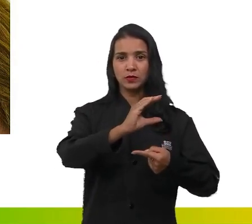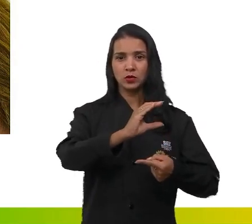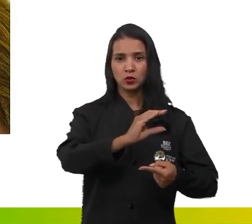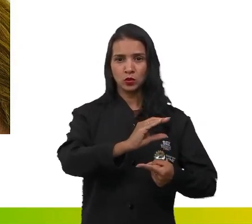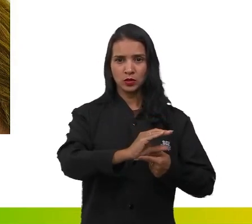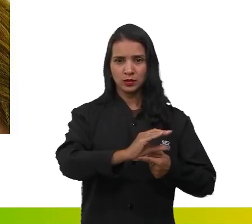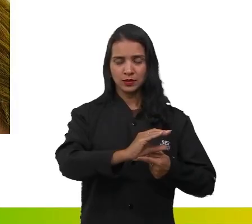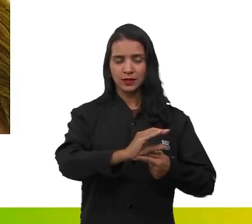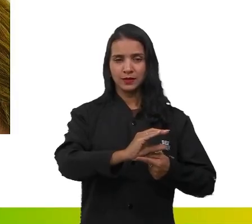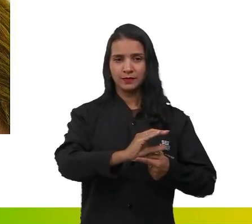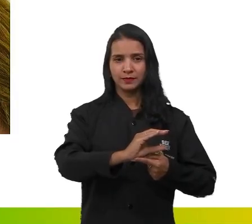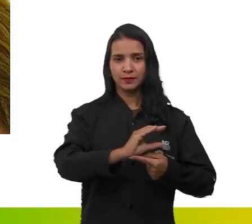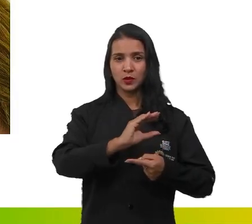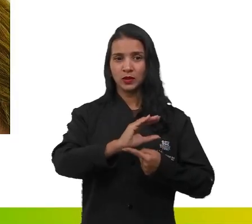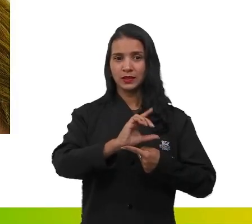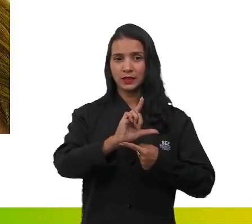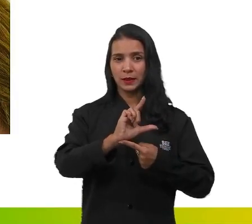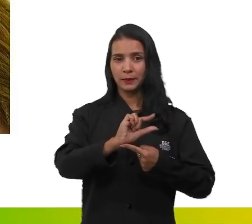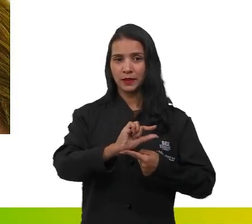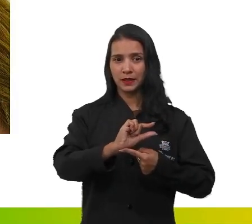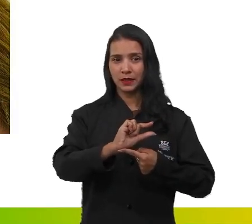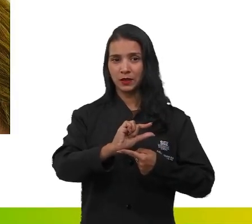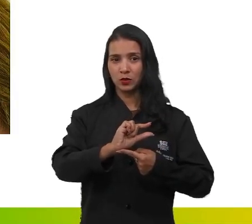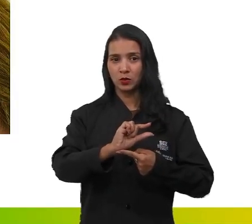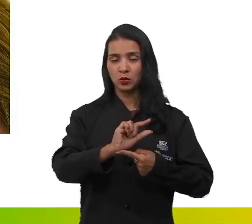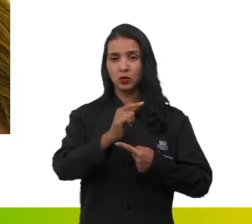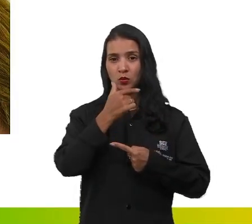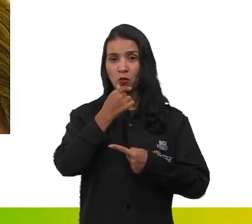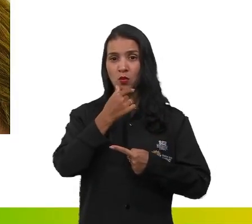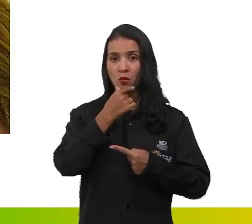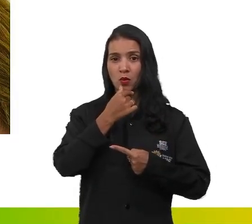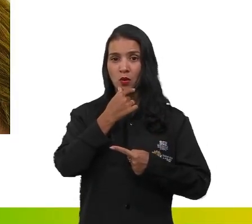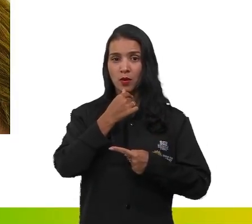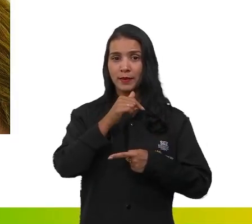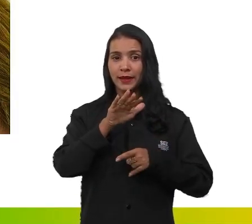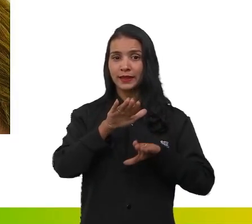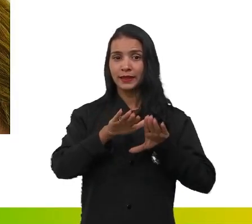uma maneira, o quê? Recessivo, tá?